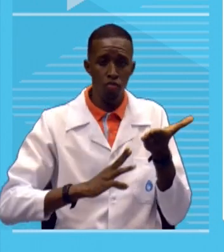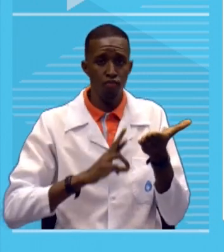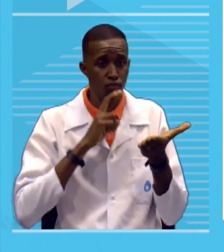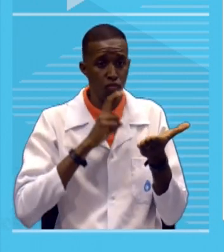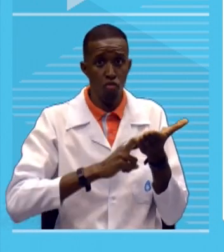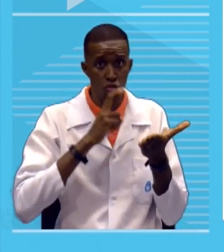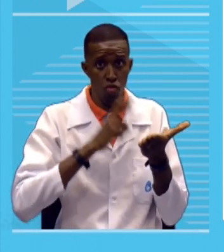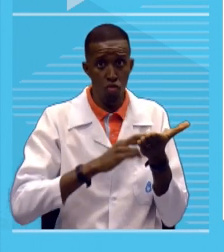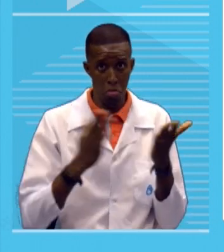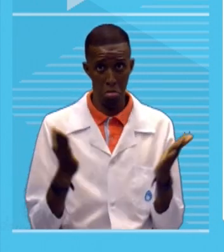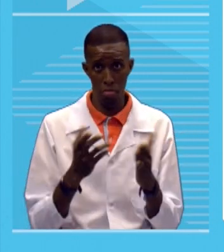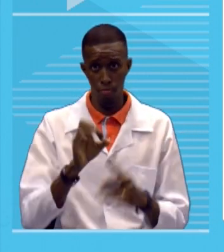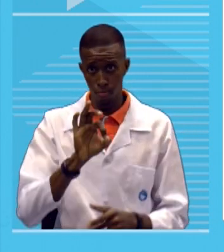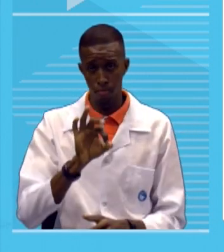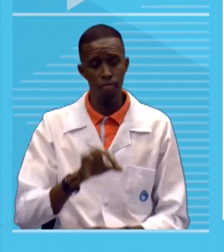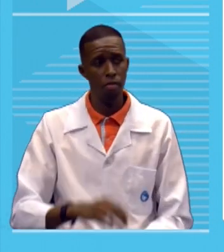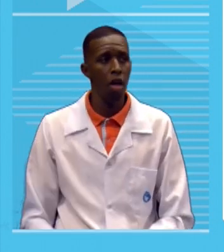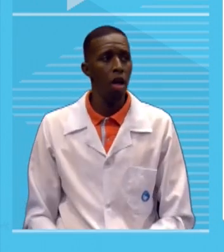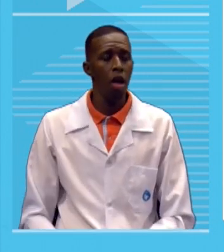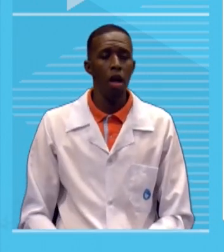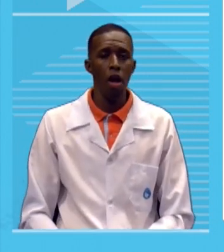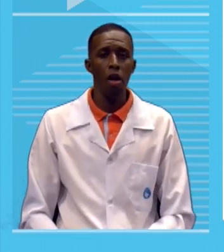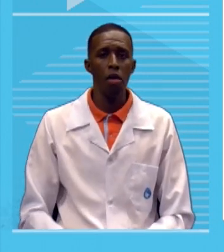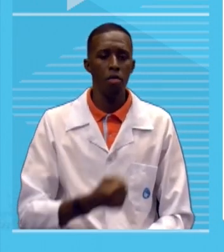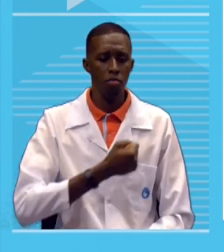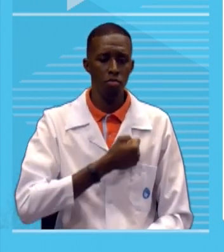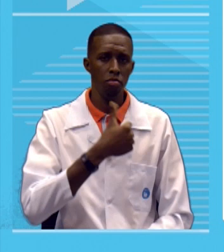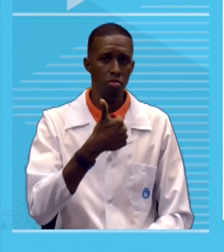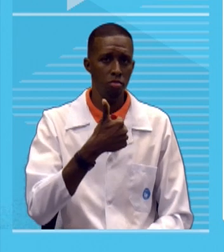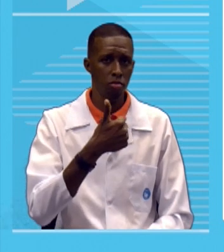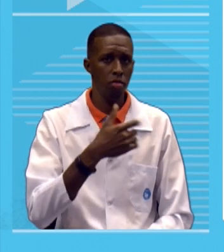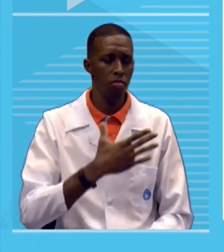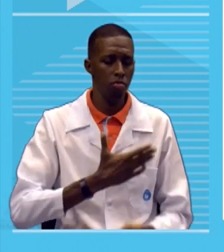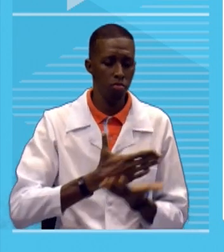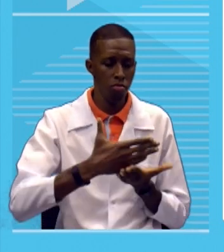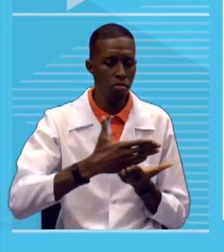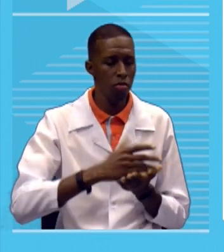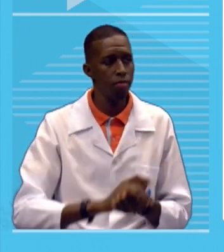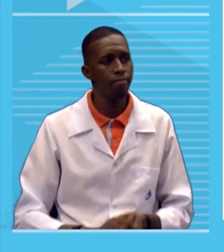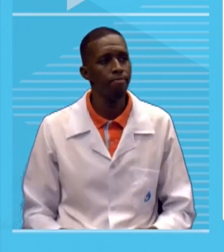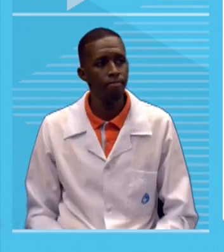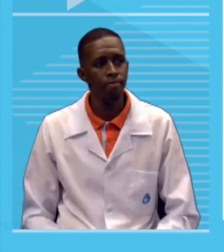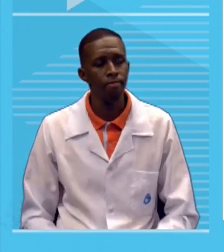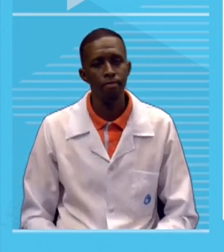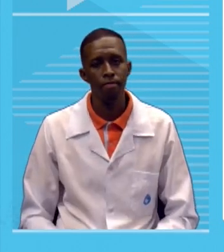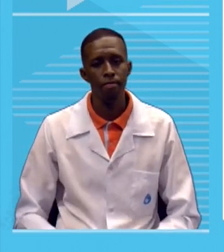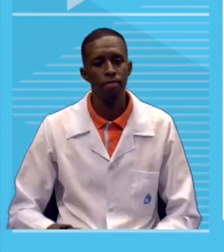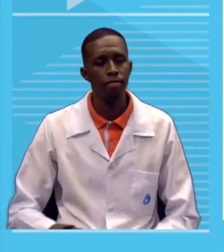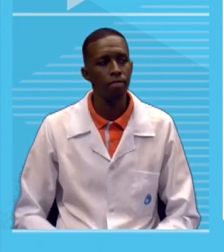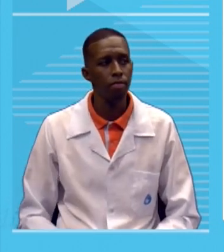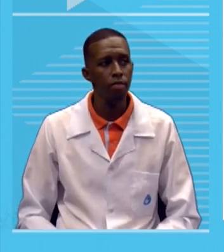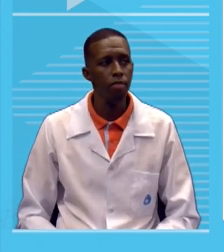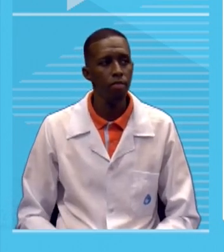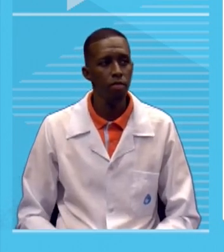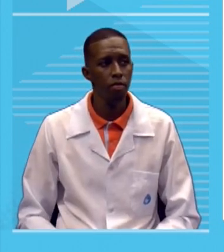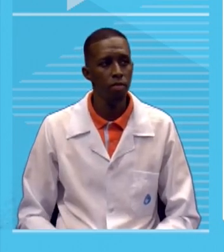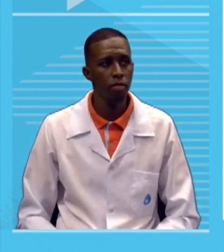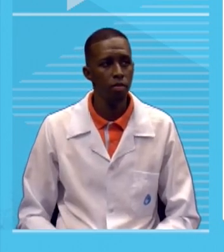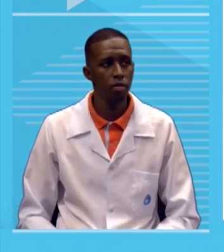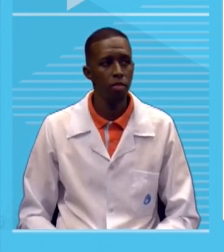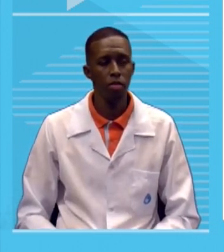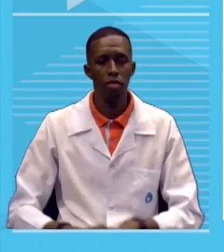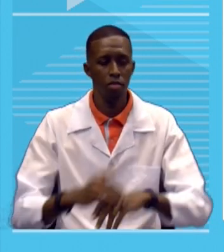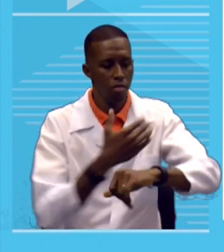A questão diz assim: a urbanização, ela é um processo espacial que resulta no crescimento da